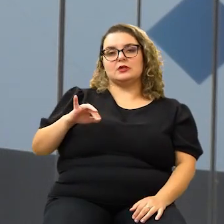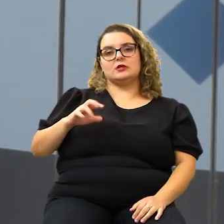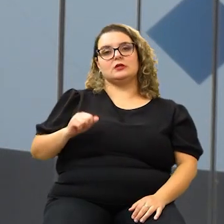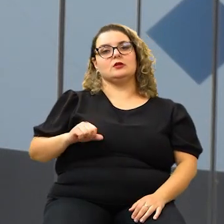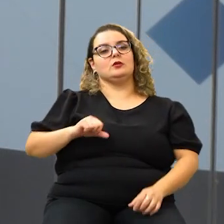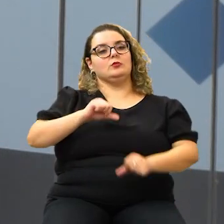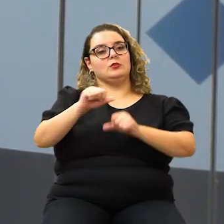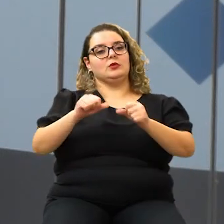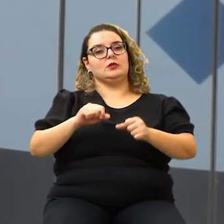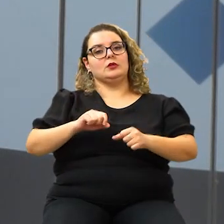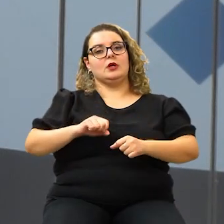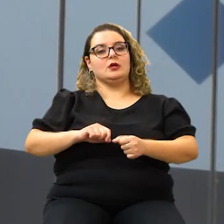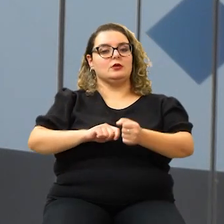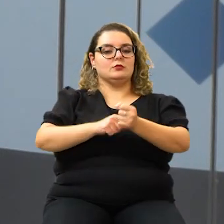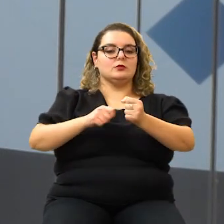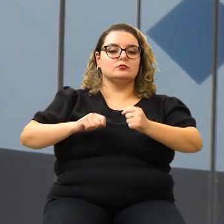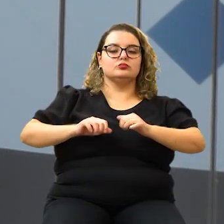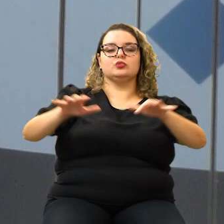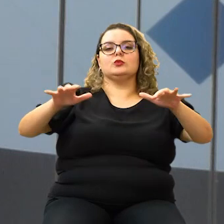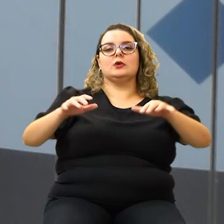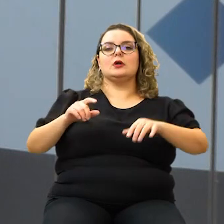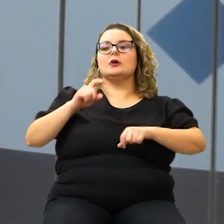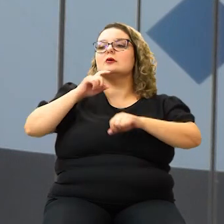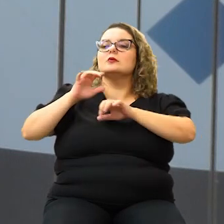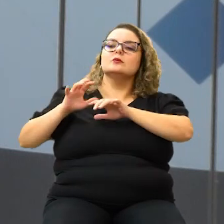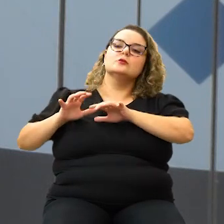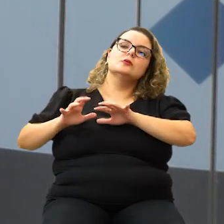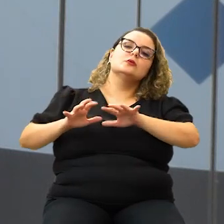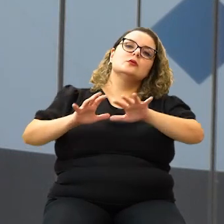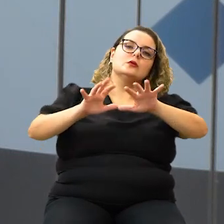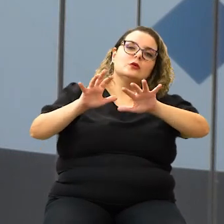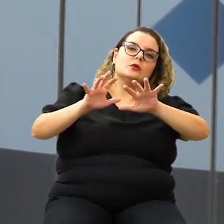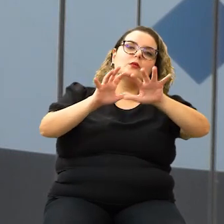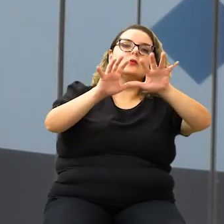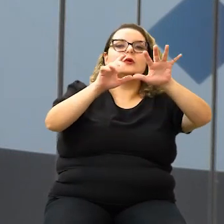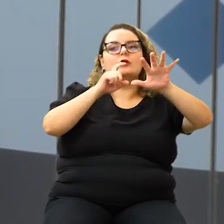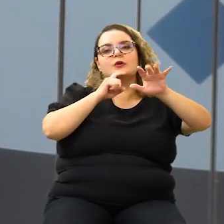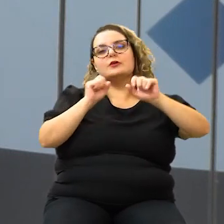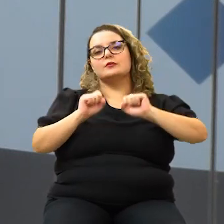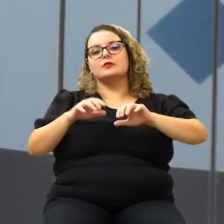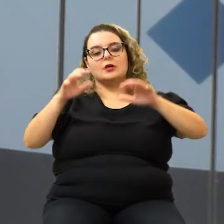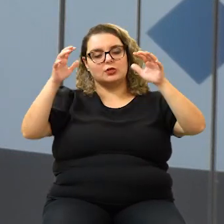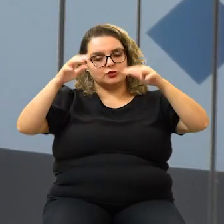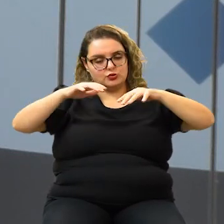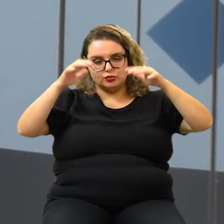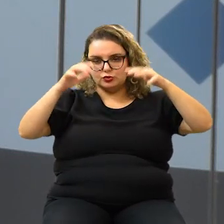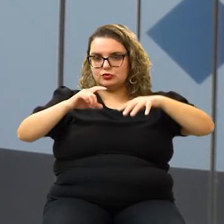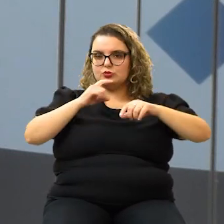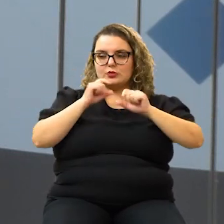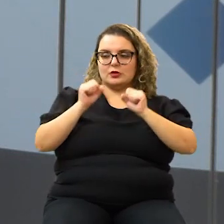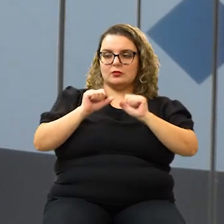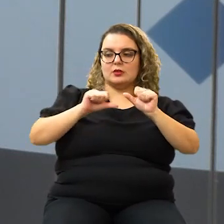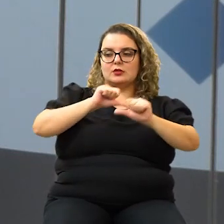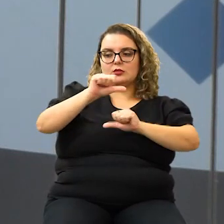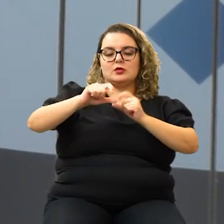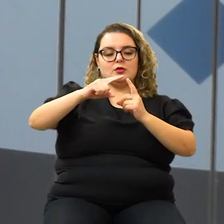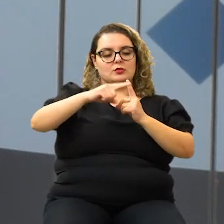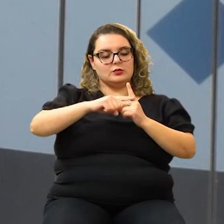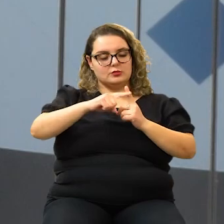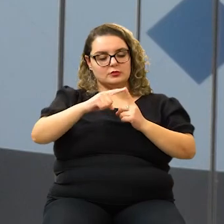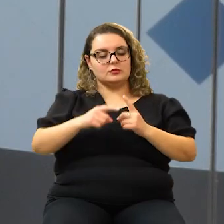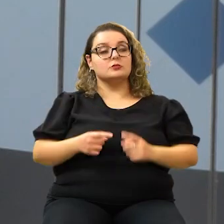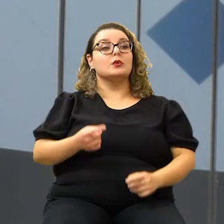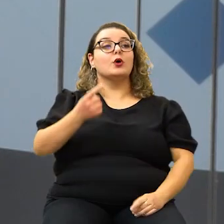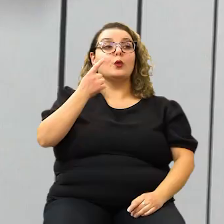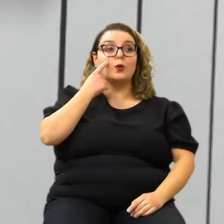bloqueio e as frentes frias então avançam e aí a gente tem as frentes frias, chuvas e essa mudança nas temperaturas. Olha